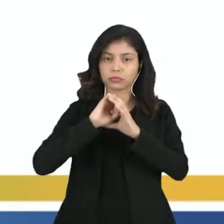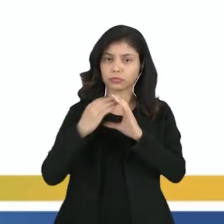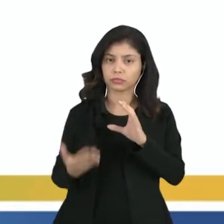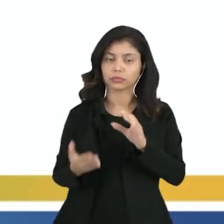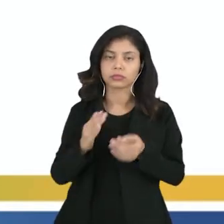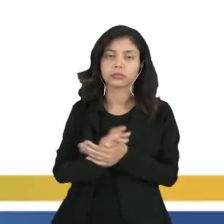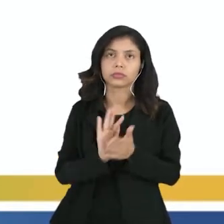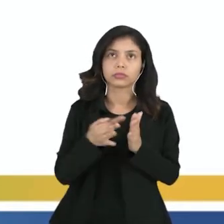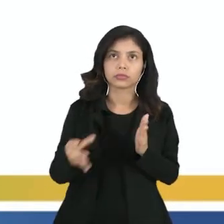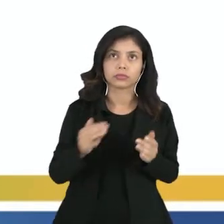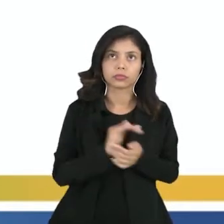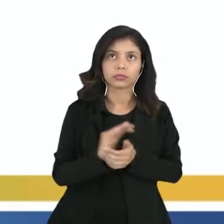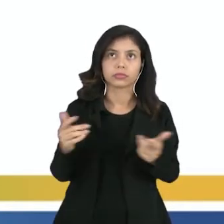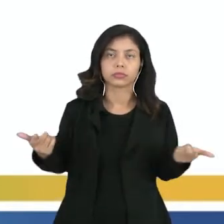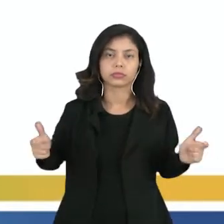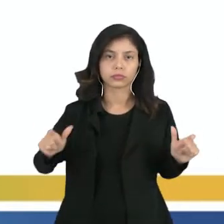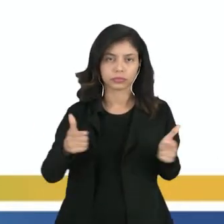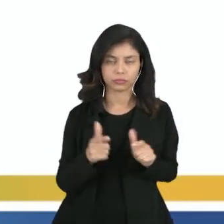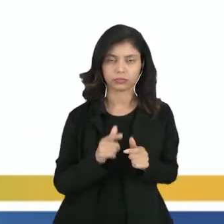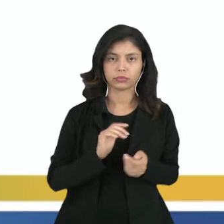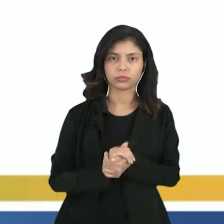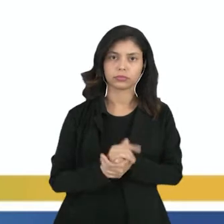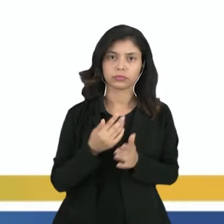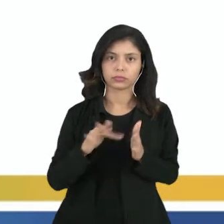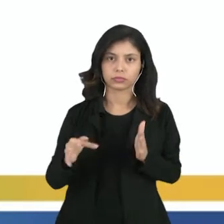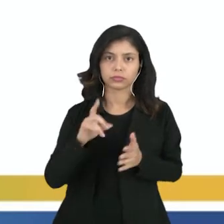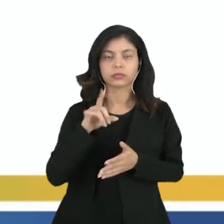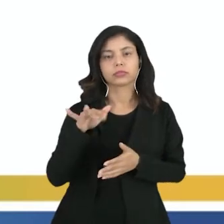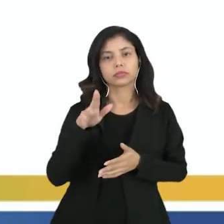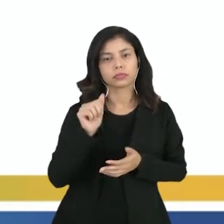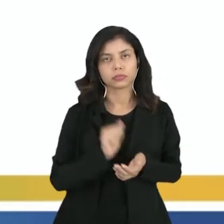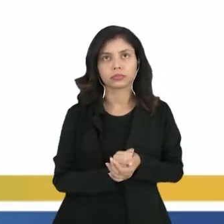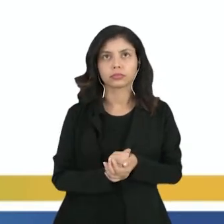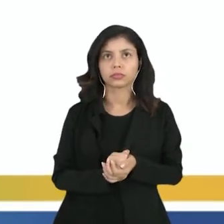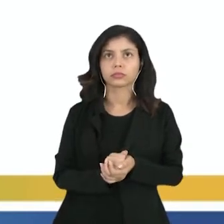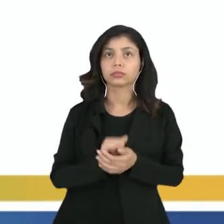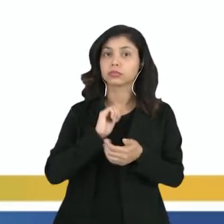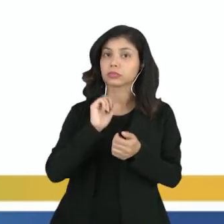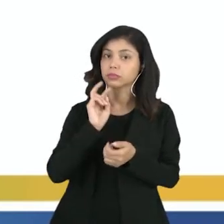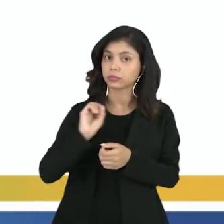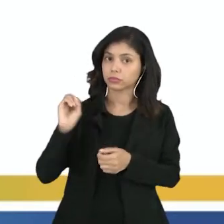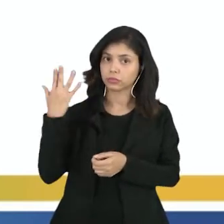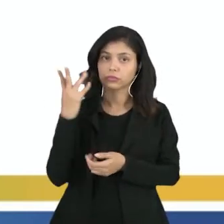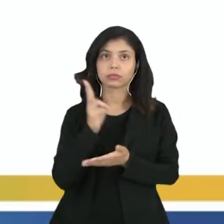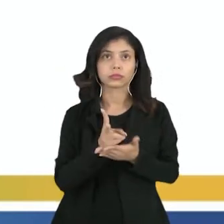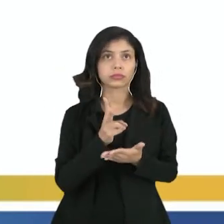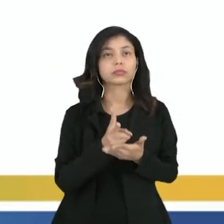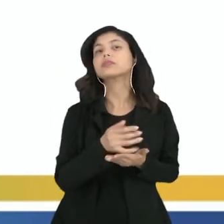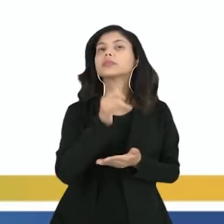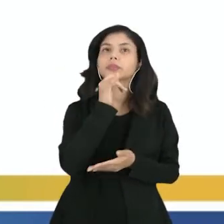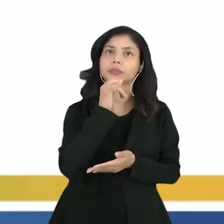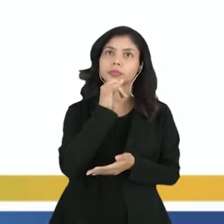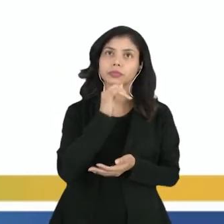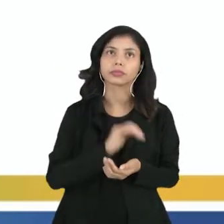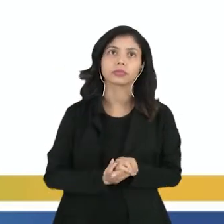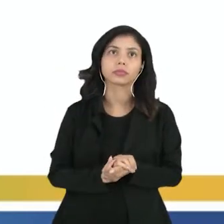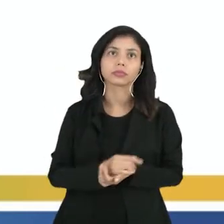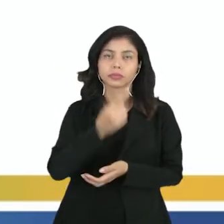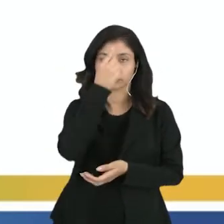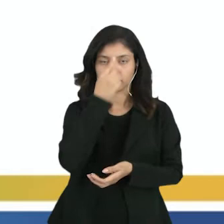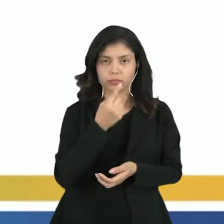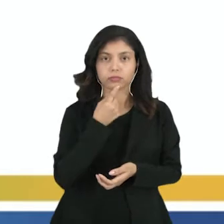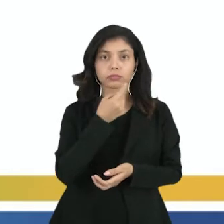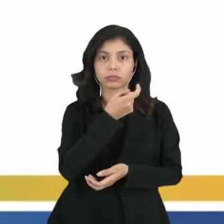função decrescente. E nas funções logarítmicas acontece o mesmo. Ó. Então, por exemplo, né, a imagem para x